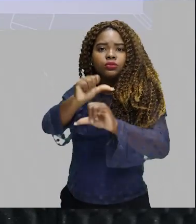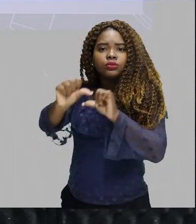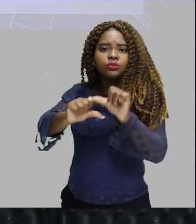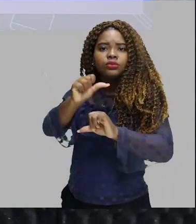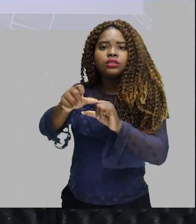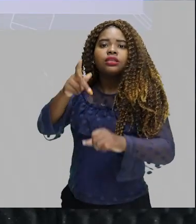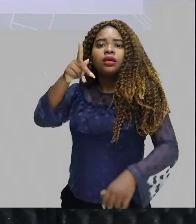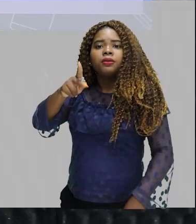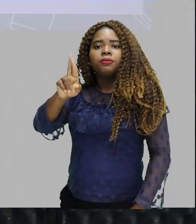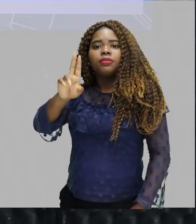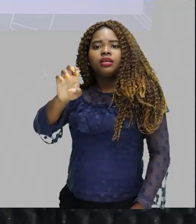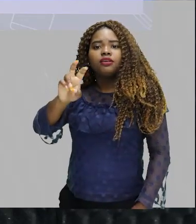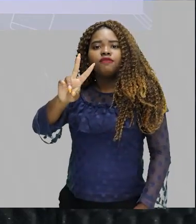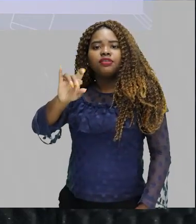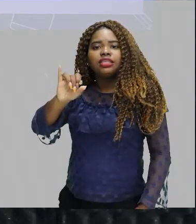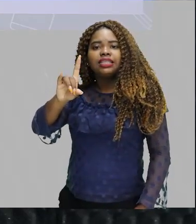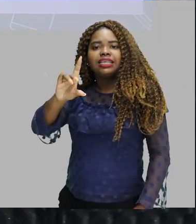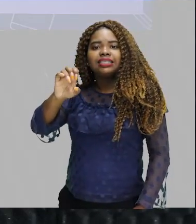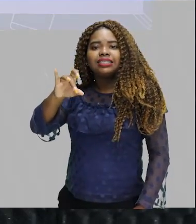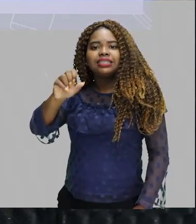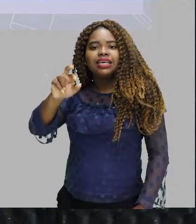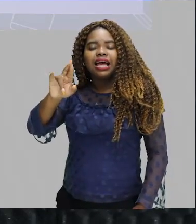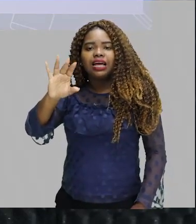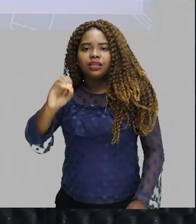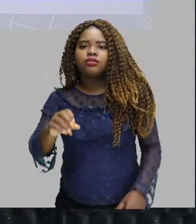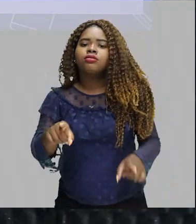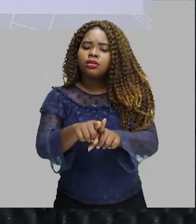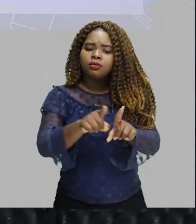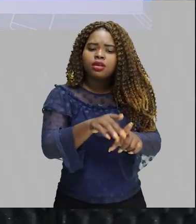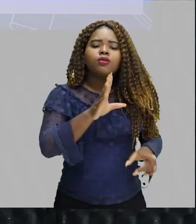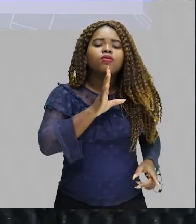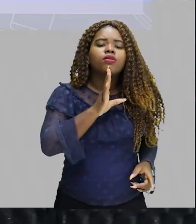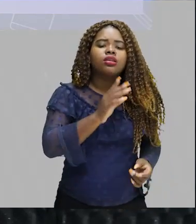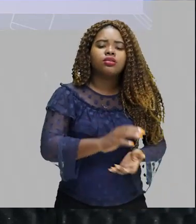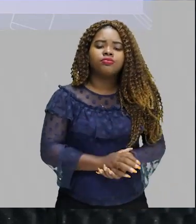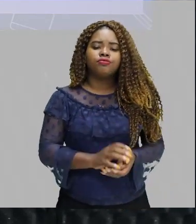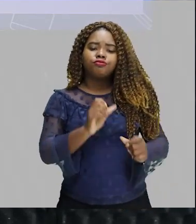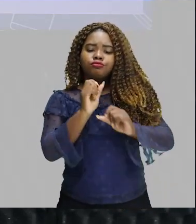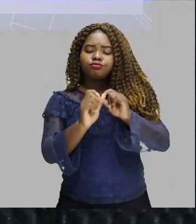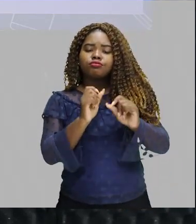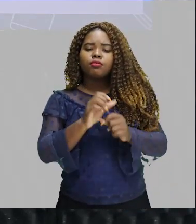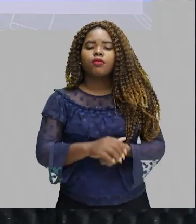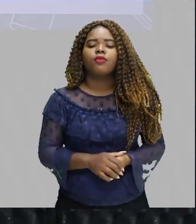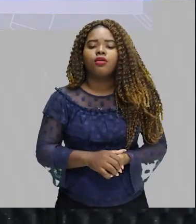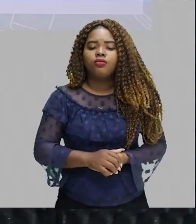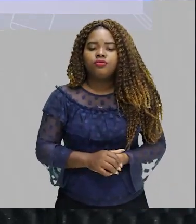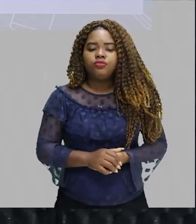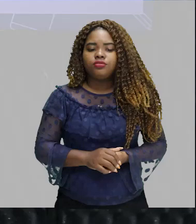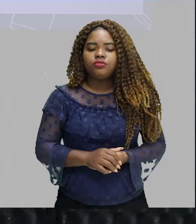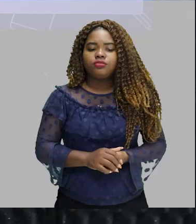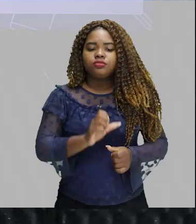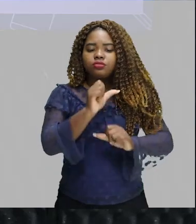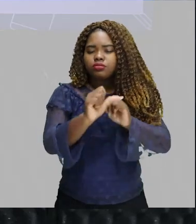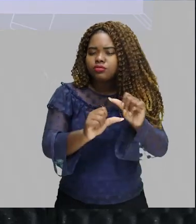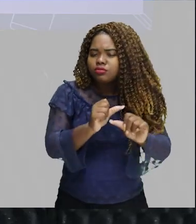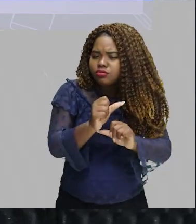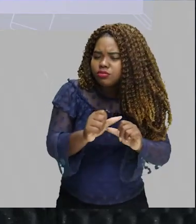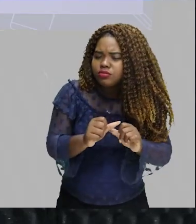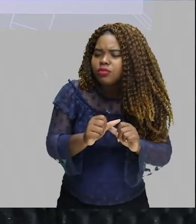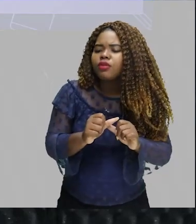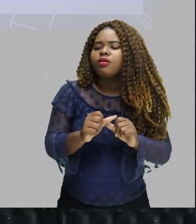né? Tu já ouviu falar, por exemplo, aí em correção, né? Por exemplo, do tempo de